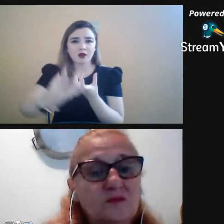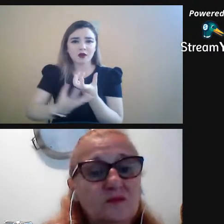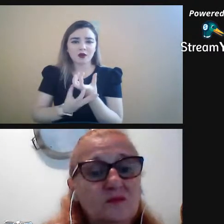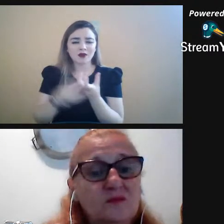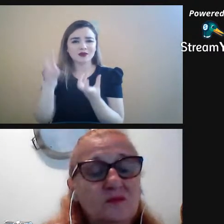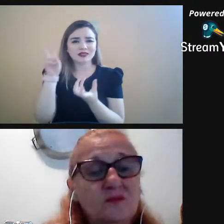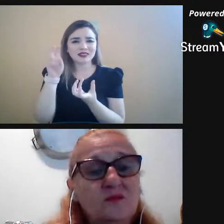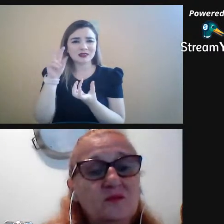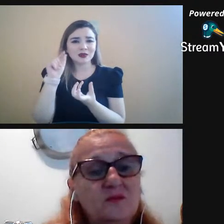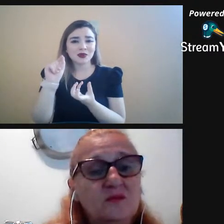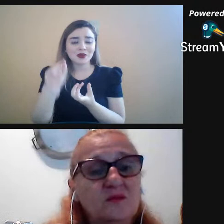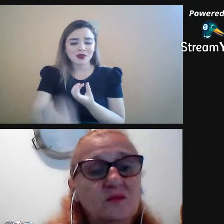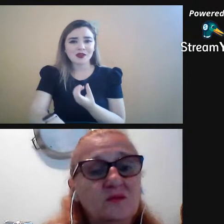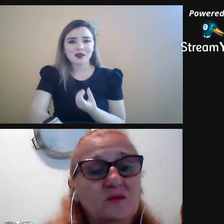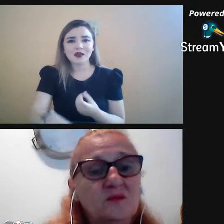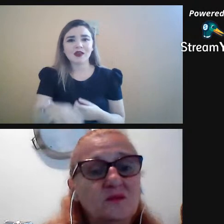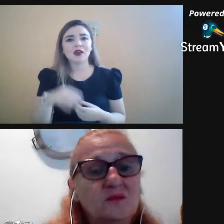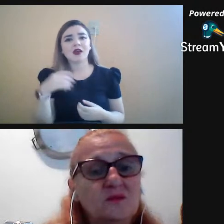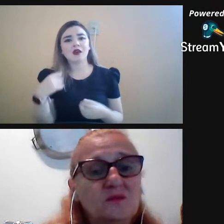de pessoas